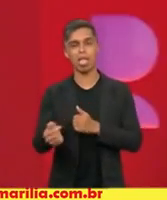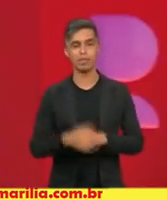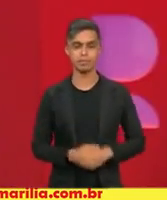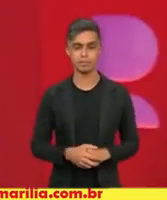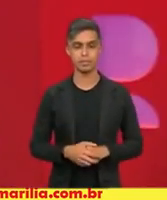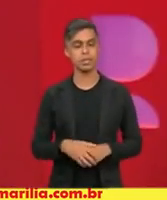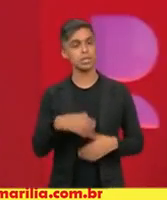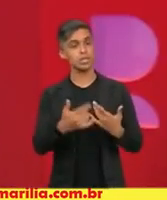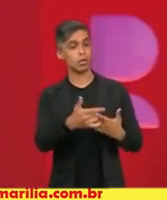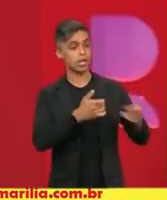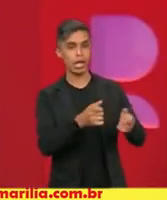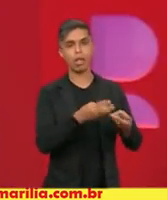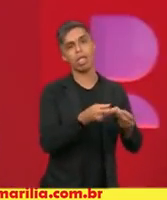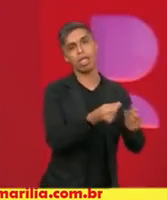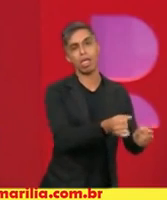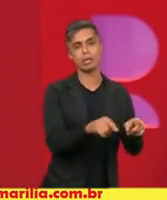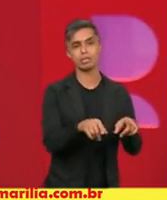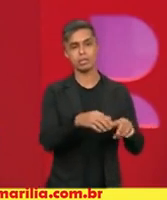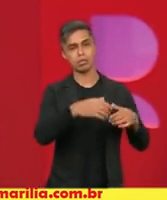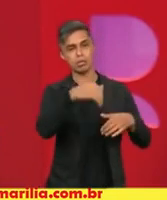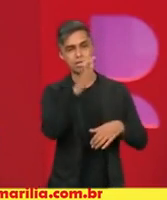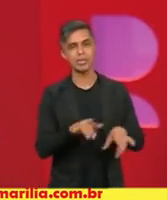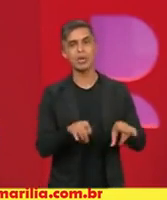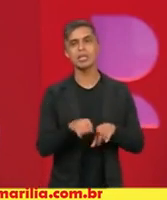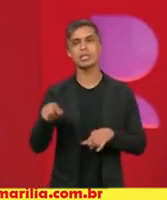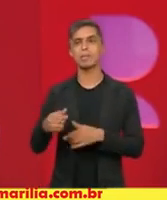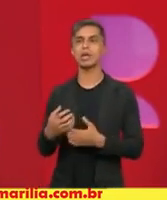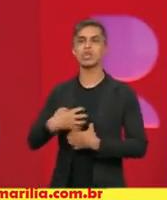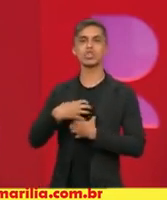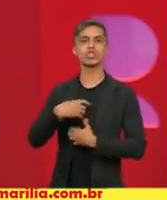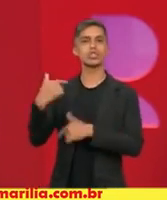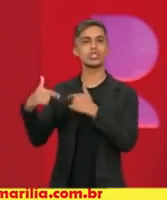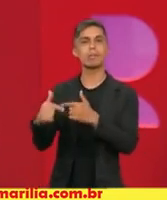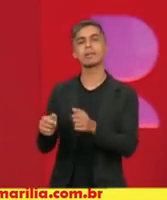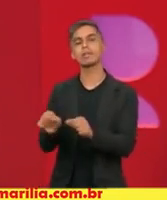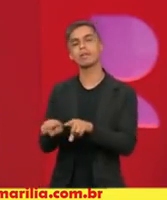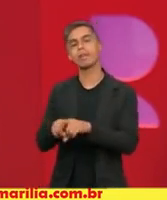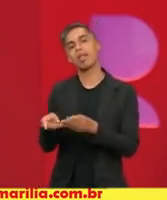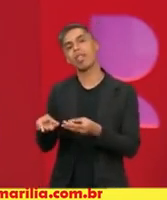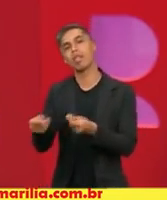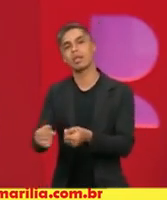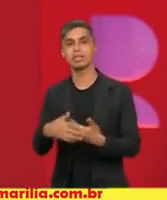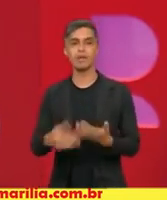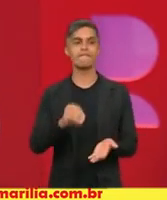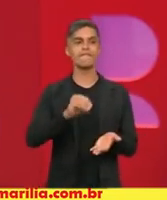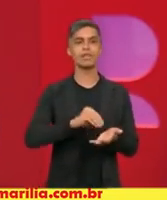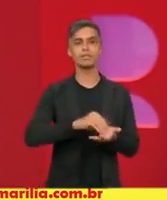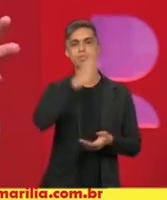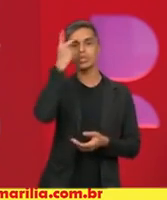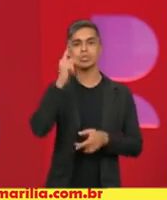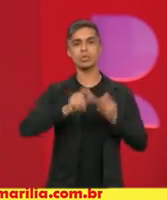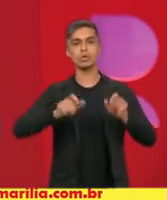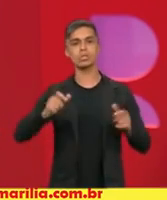um desgaste pelo próprio modo de produzir no Brasil, que as oligarquias já viam que ia faltar trabalhadores de algum modo, se a gente